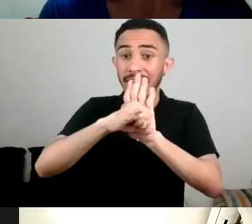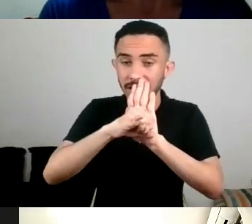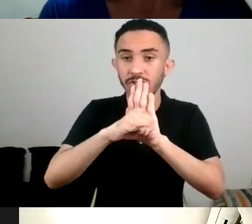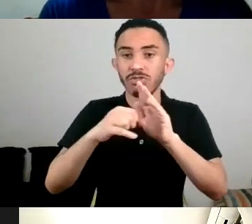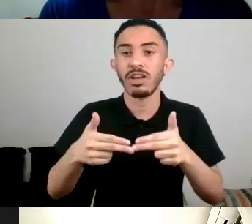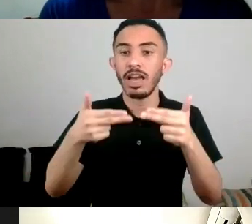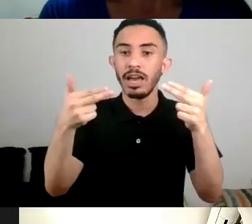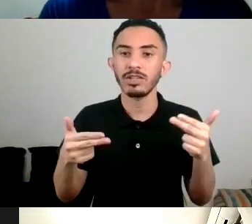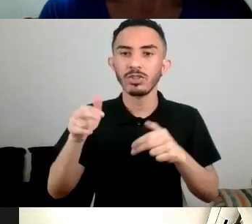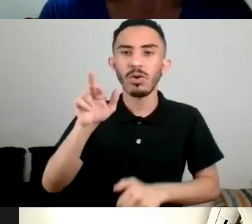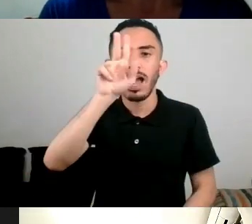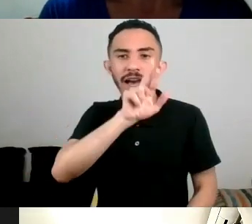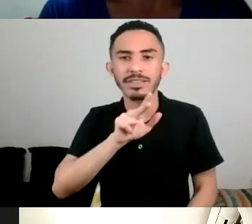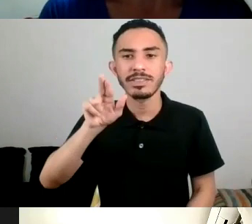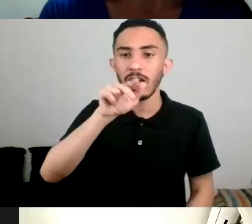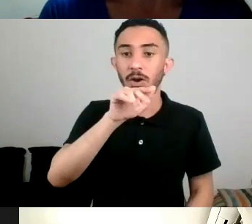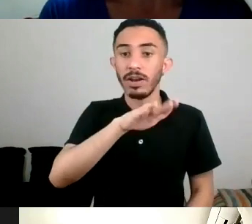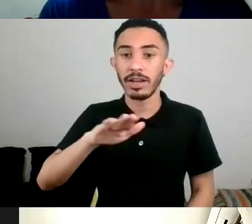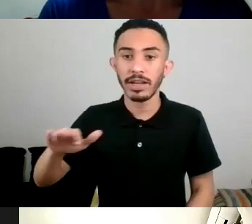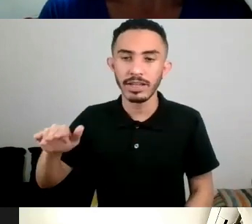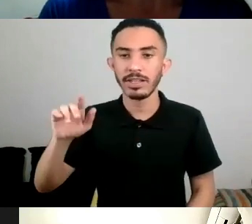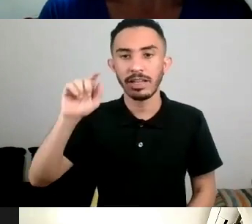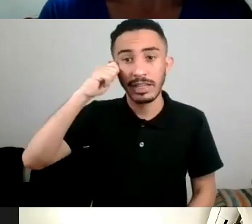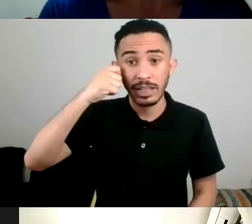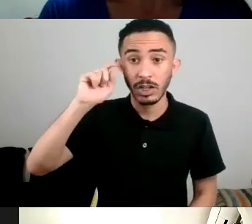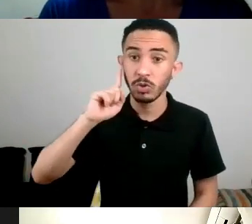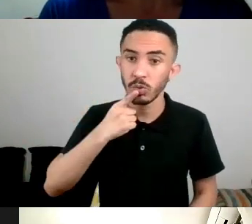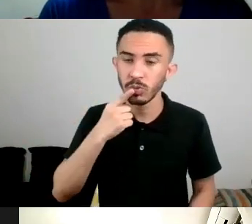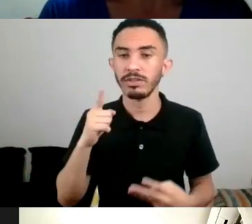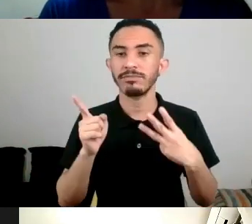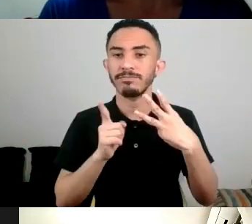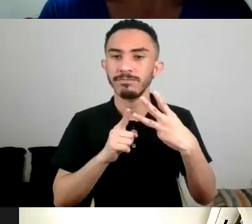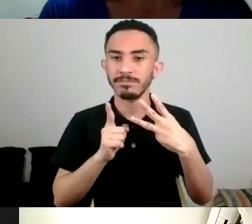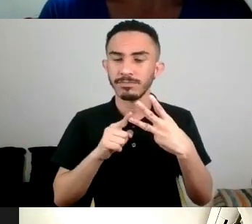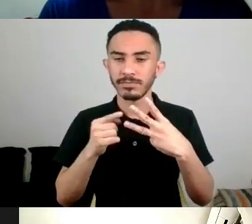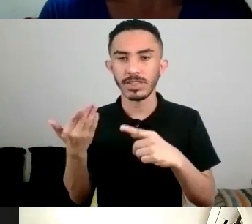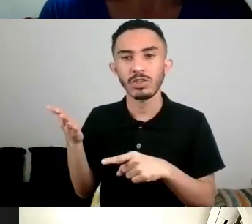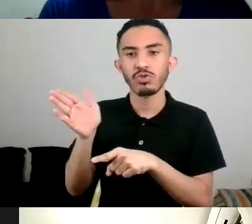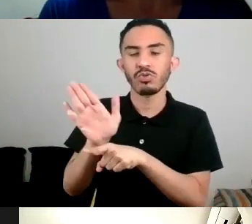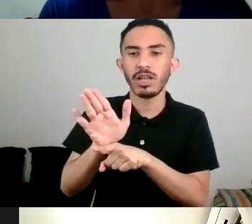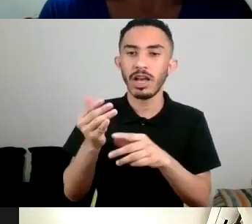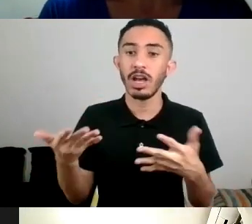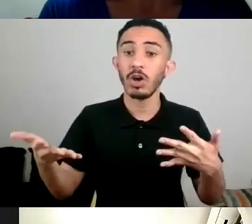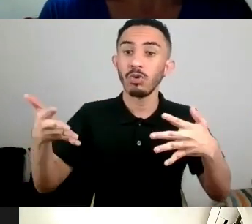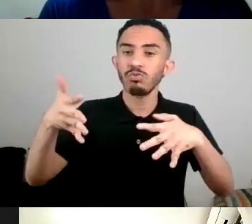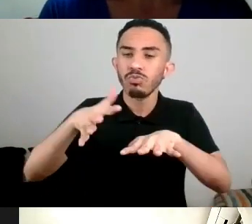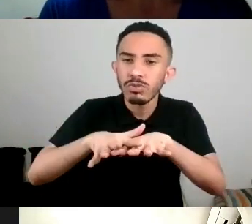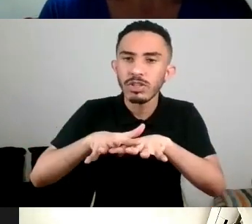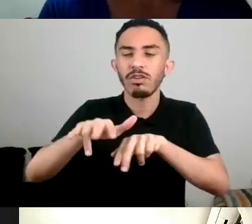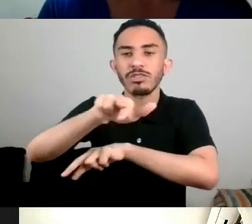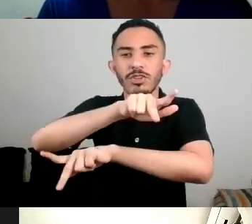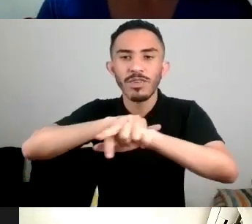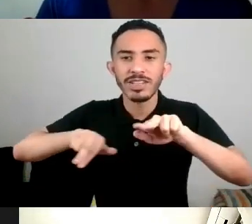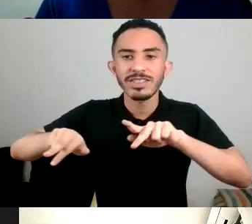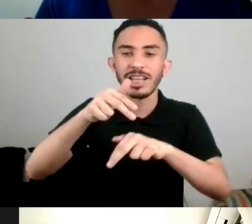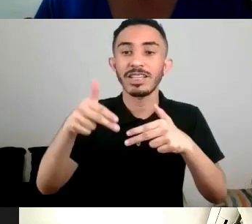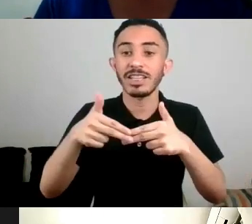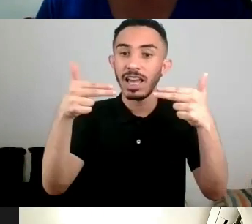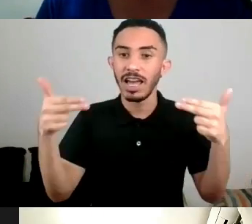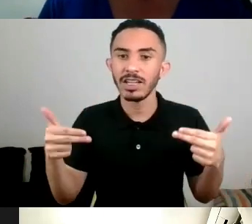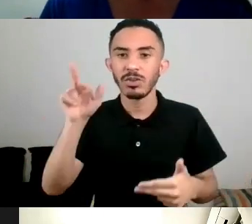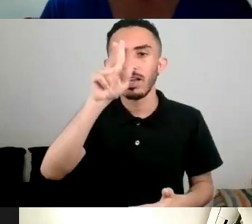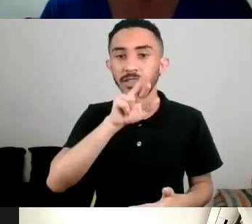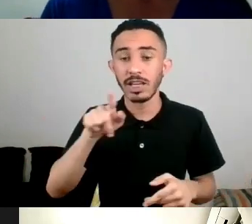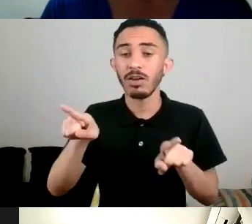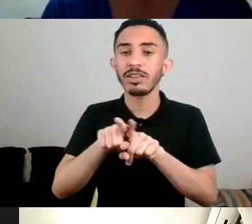étnico-racial das crianças negras surdas. Terceiro, colaborar para a inclusão da diversidade étnico-racial e linguística